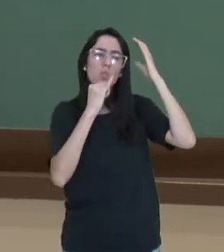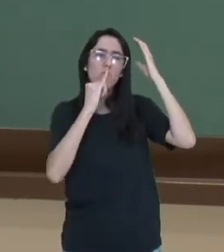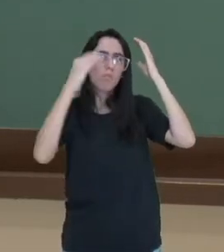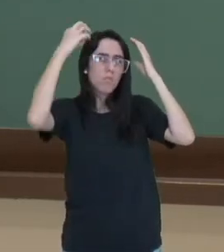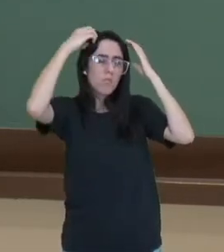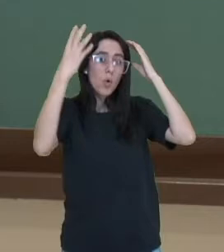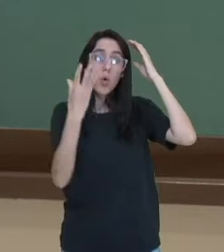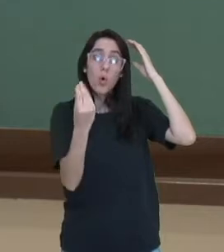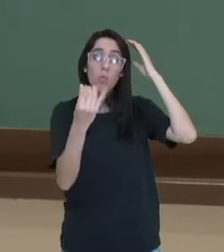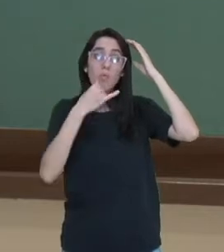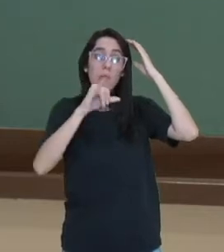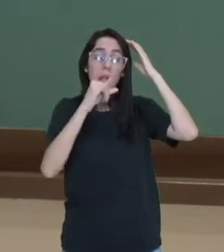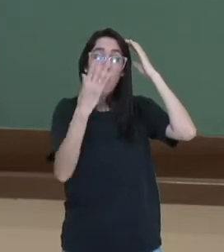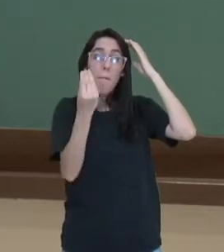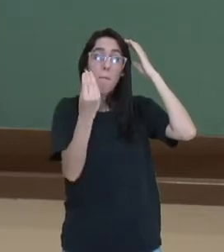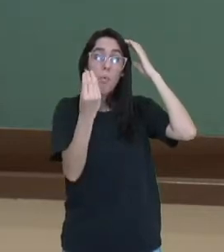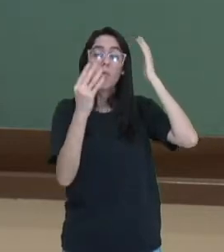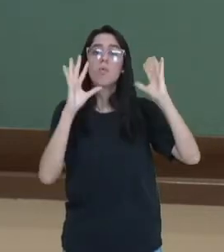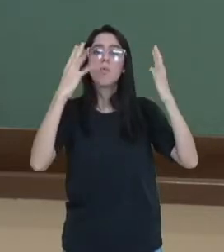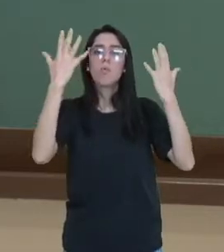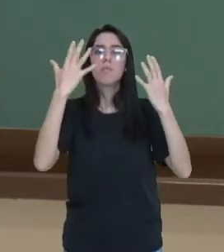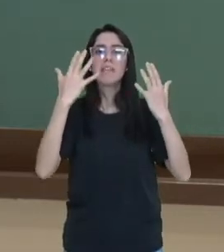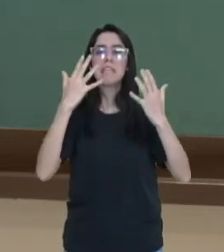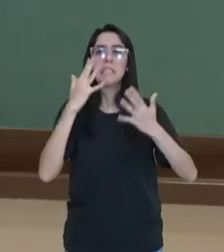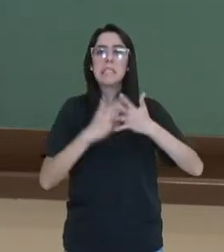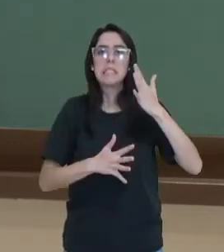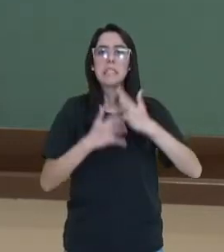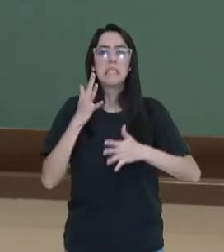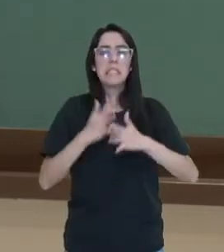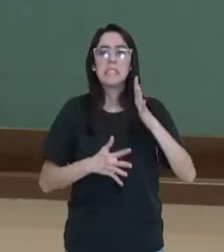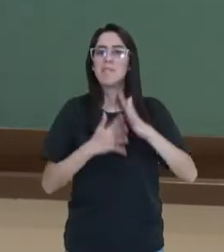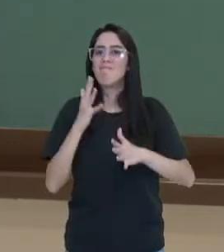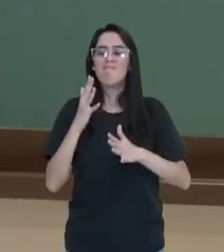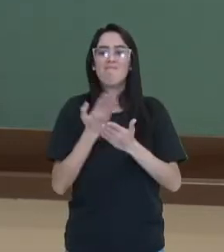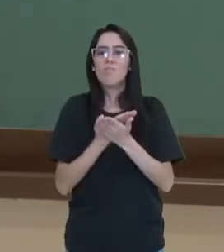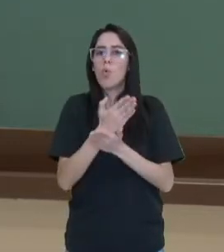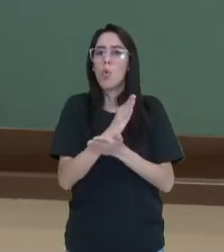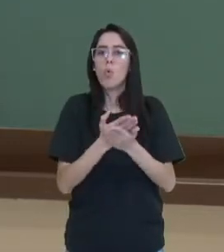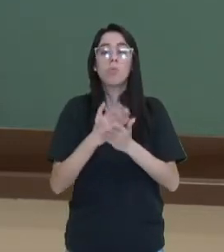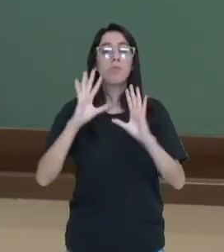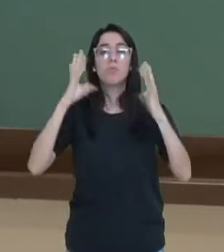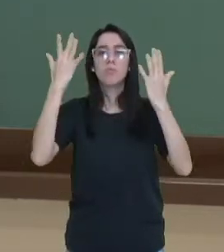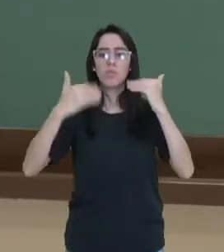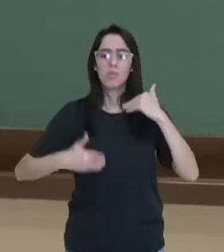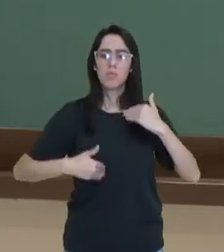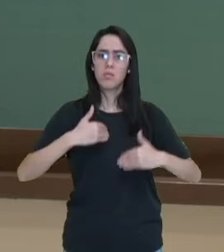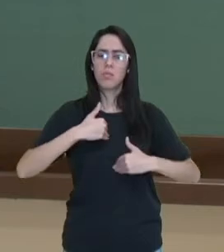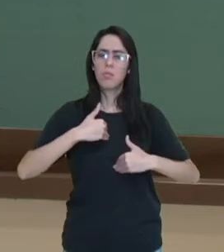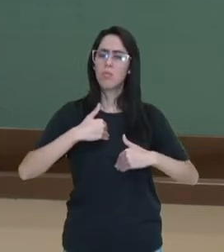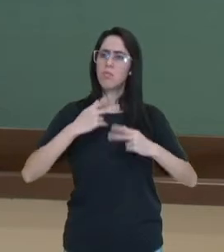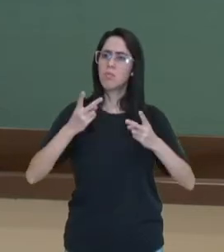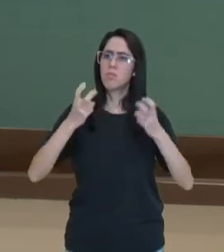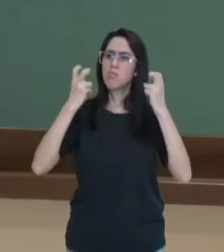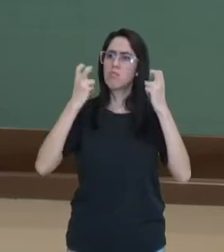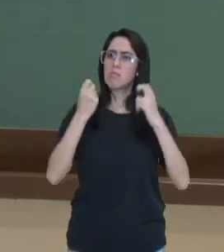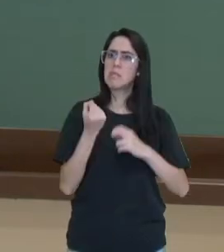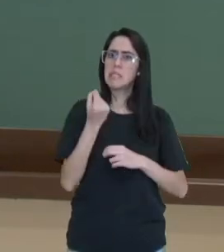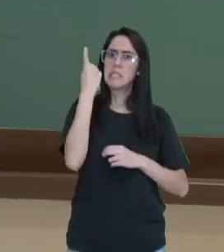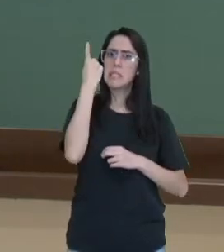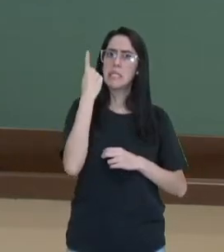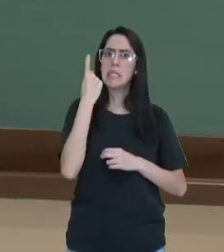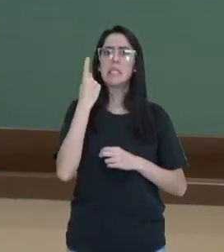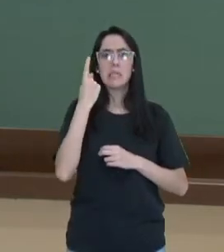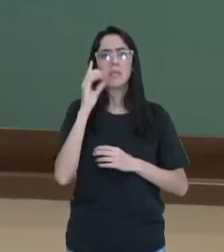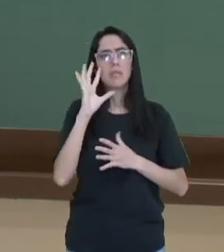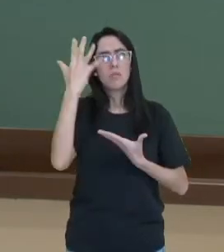elétrica, ocorre uma perturbação nessas células. E aí o corpo começa a ter os ataques epiléticos,